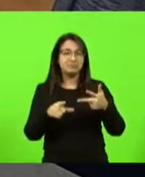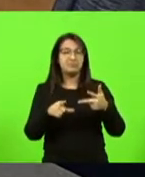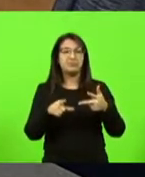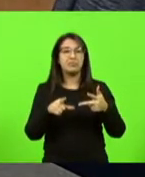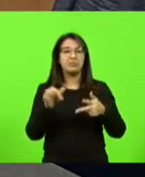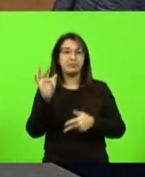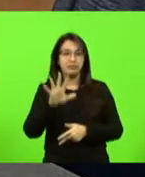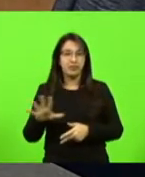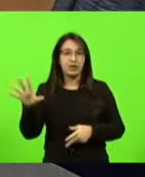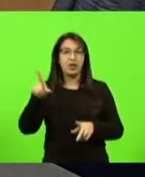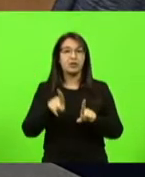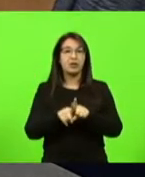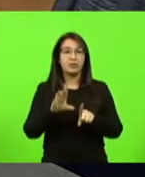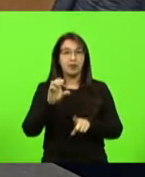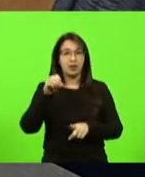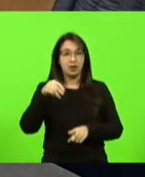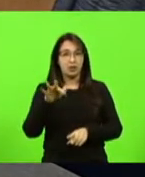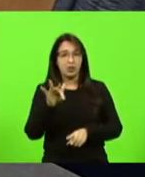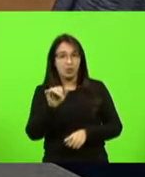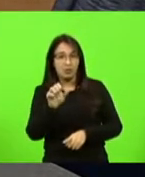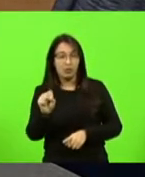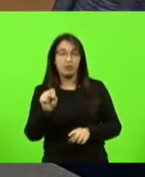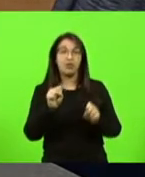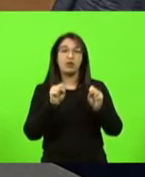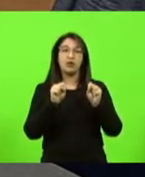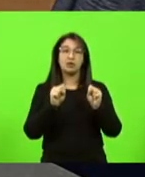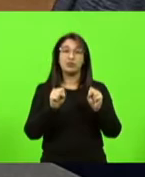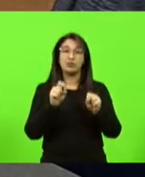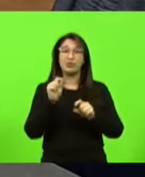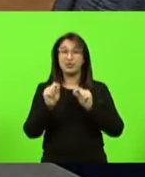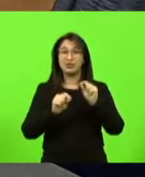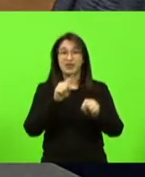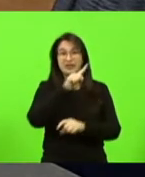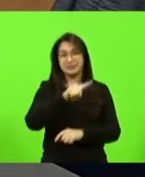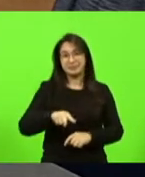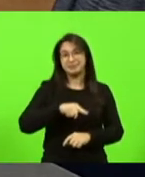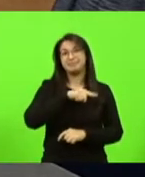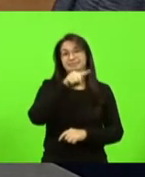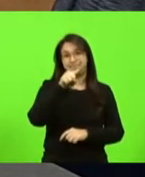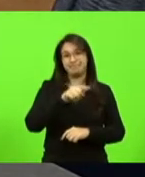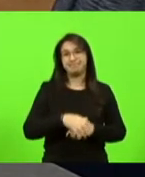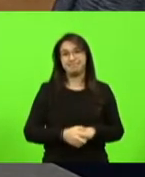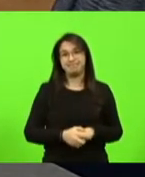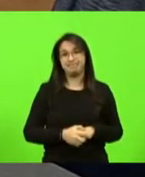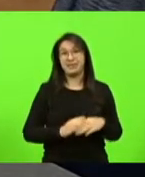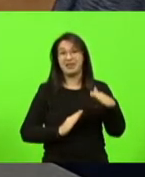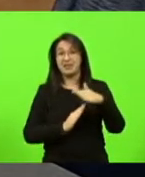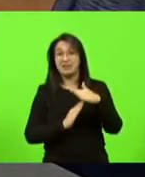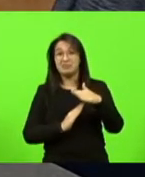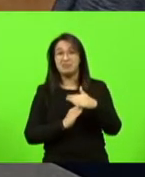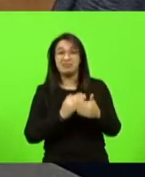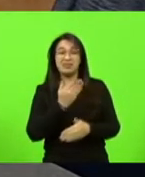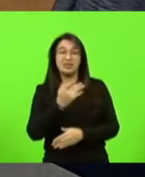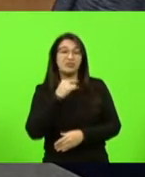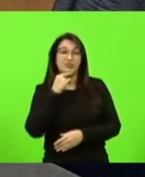Confas, ela acaba tornando sem efeito e daí sim impedindo que ajude os empresários que estão aguardando por